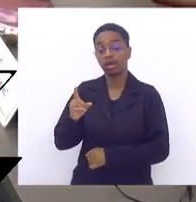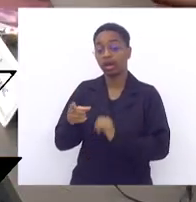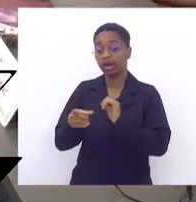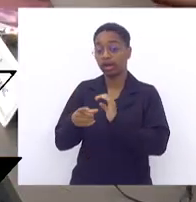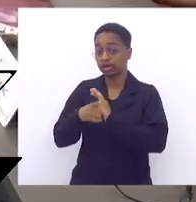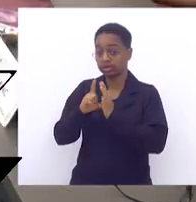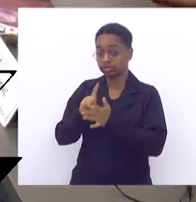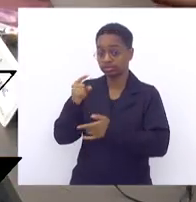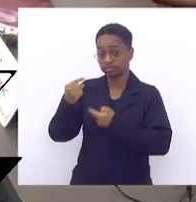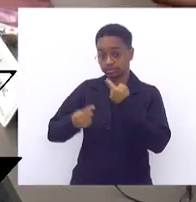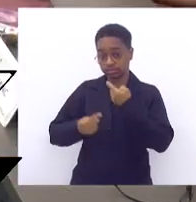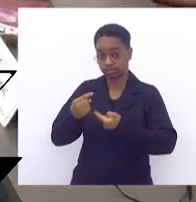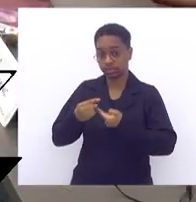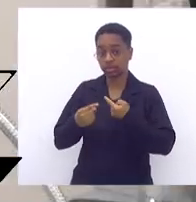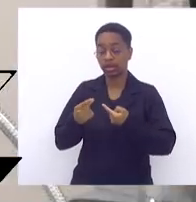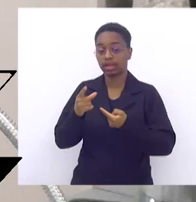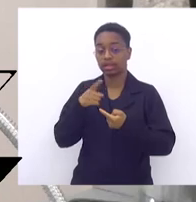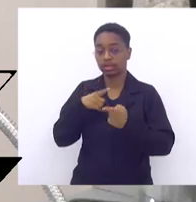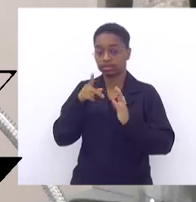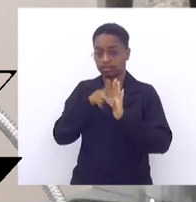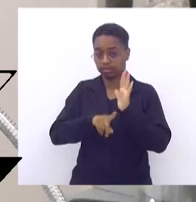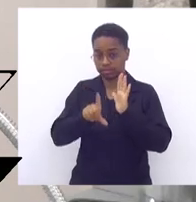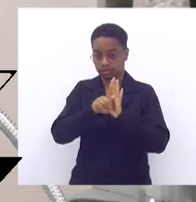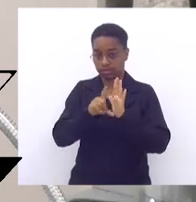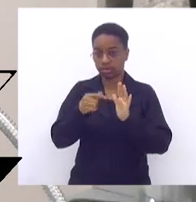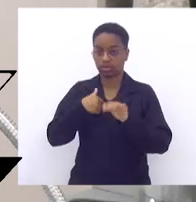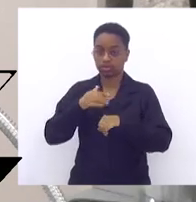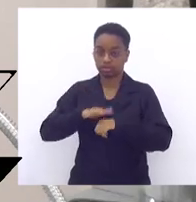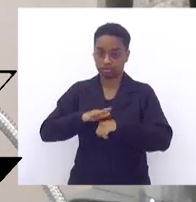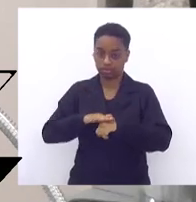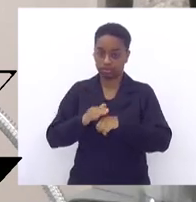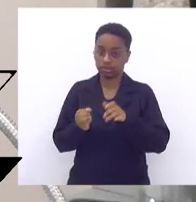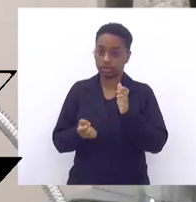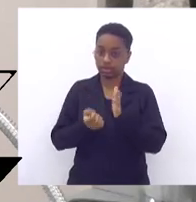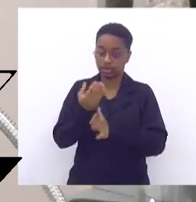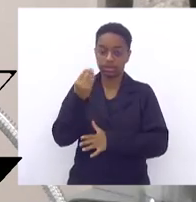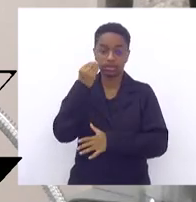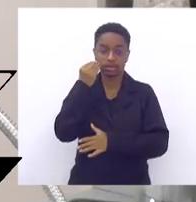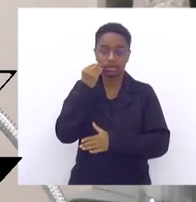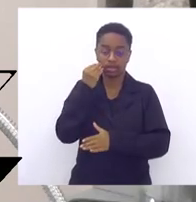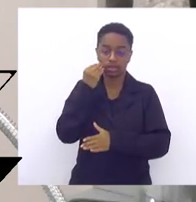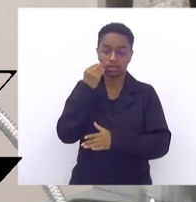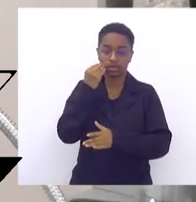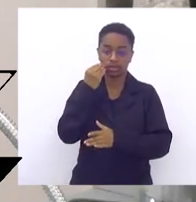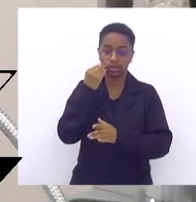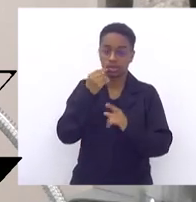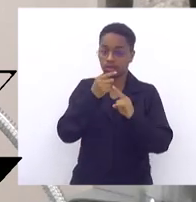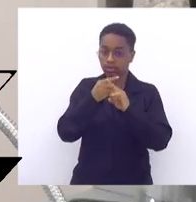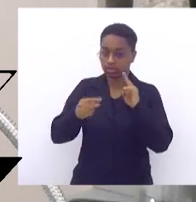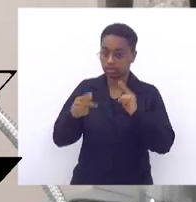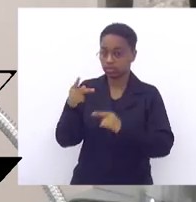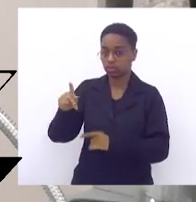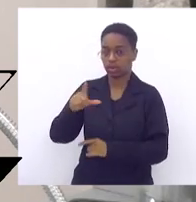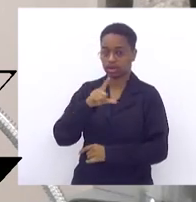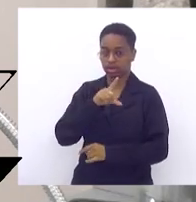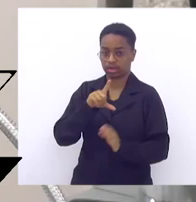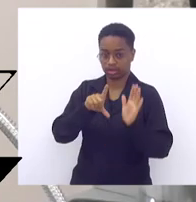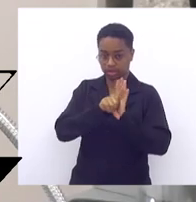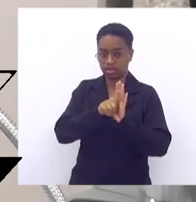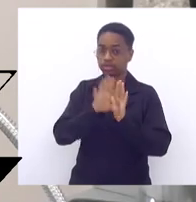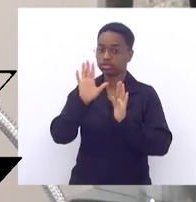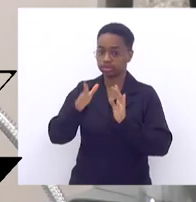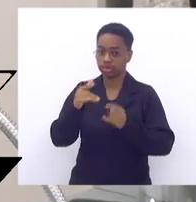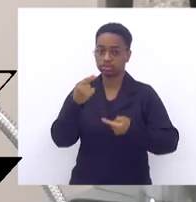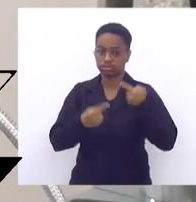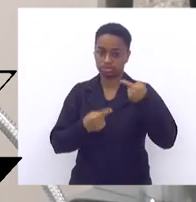dessa matéria é uma lei de um PL de minha autoria que visa revogar a lei de Vossa Excelência. Eu sei. Essa foi superada aqui na